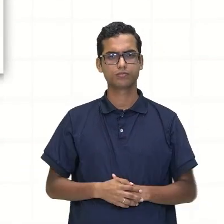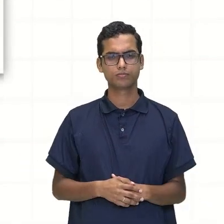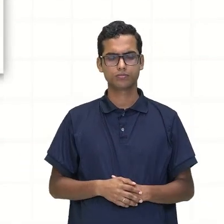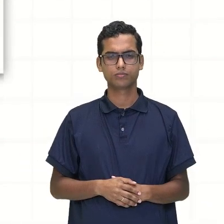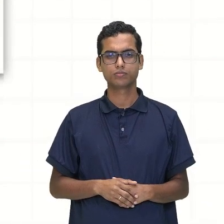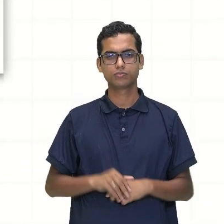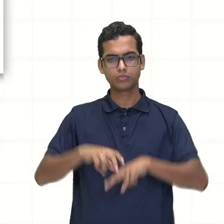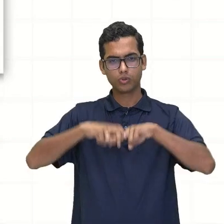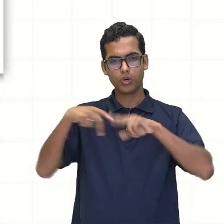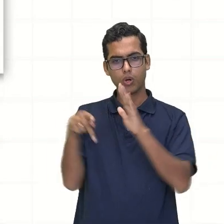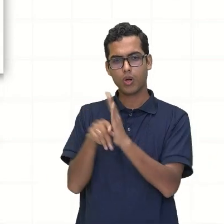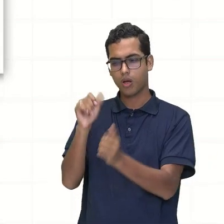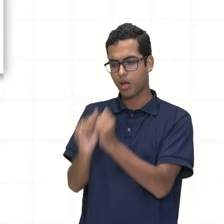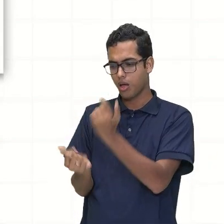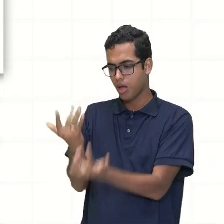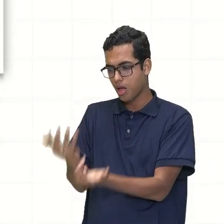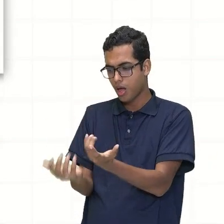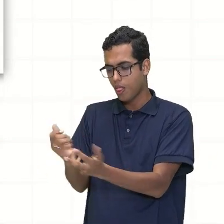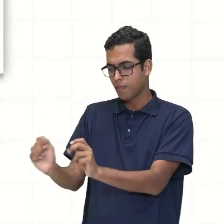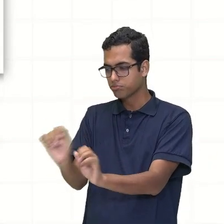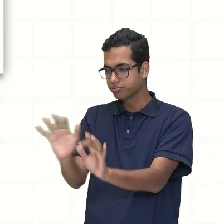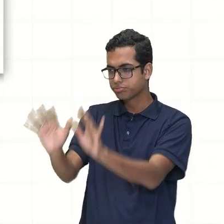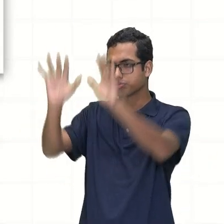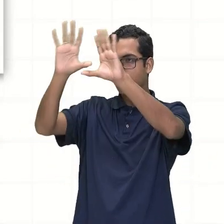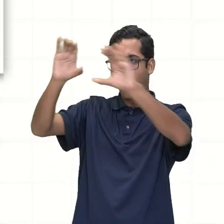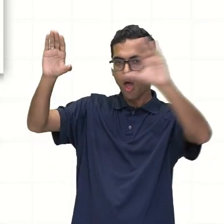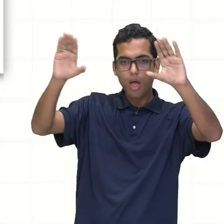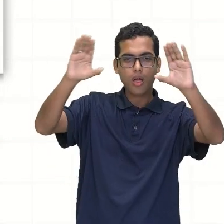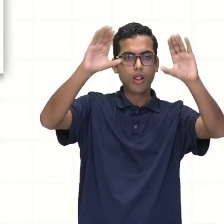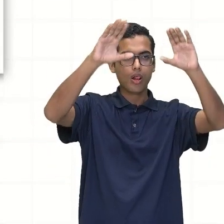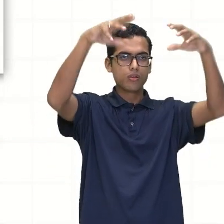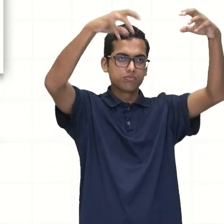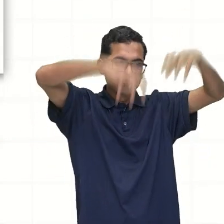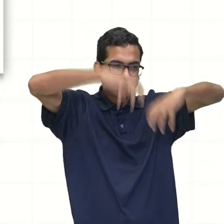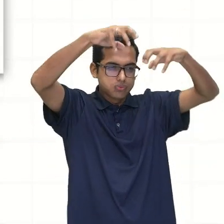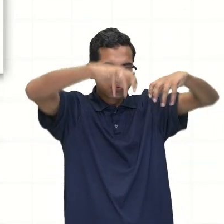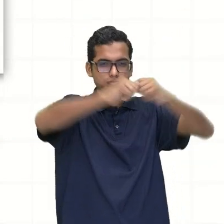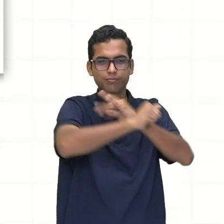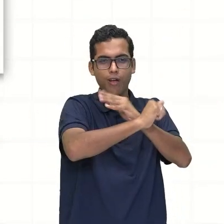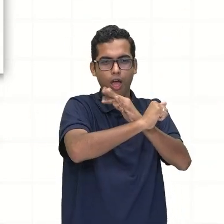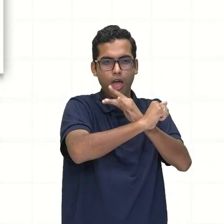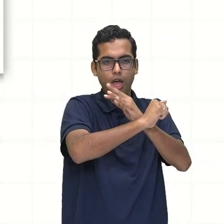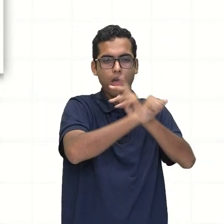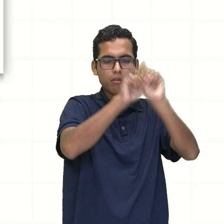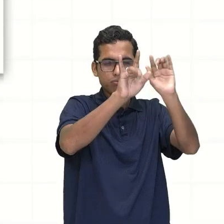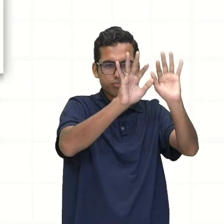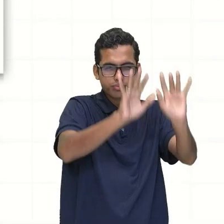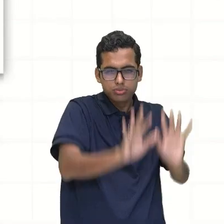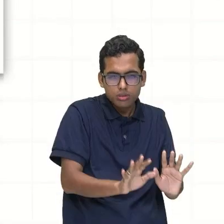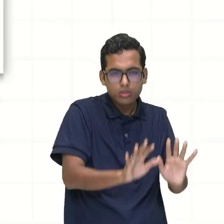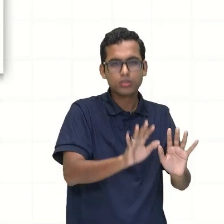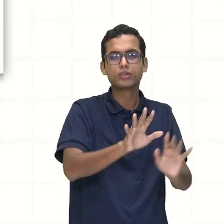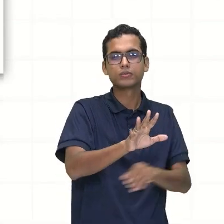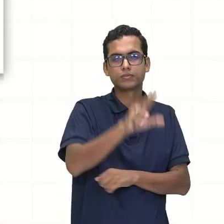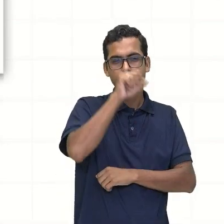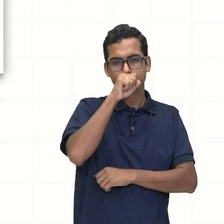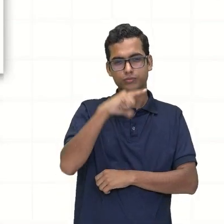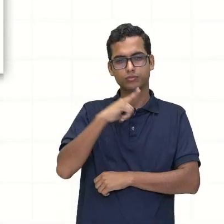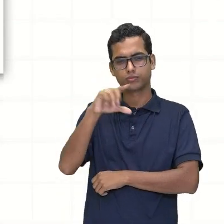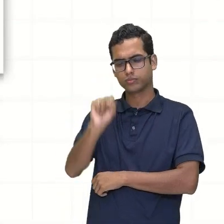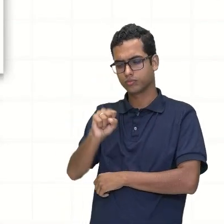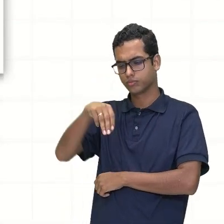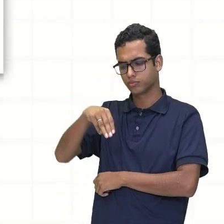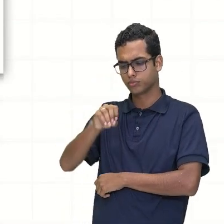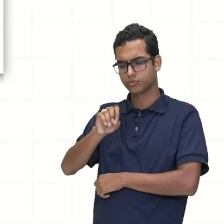foram para a atmosfera. E aqui também o smog, né? Que é uma pronúncia, né? É um termo que vai